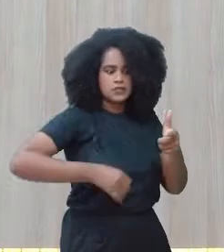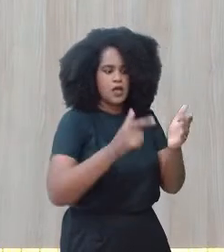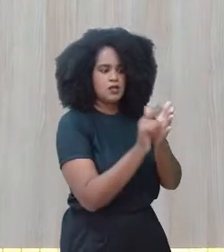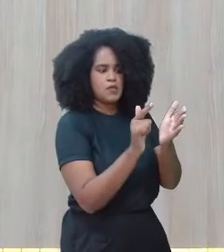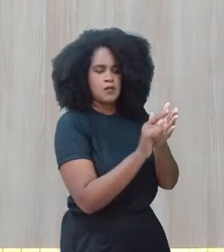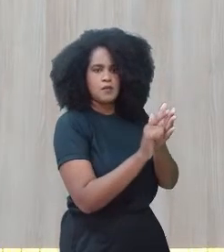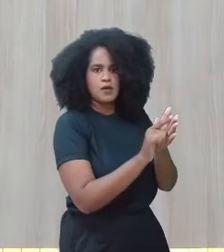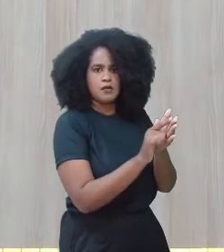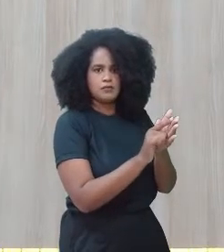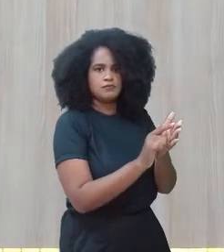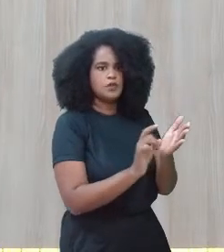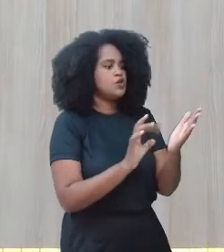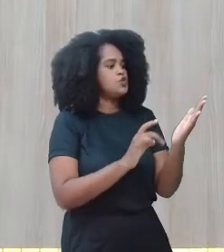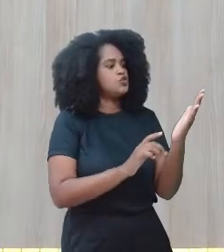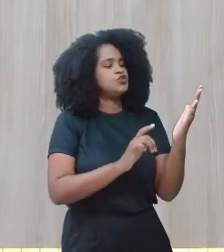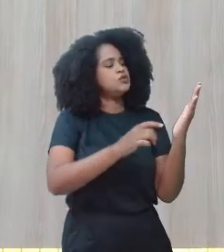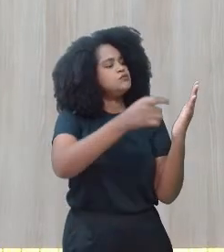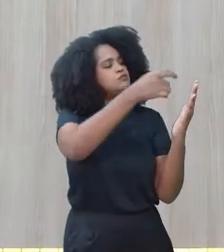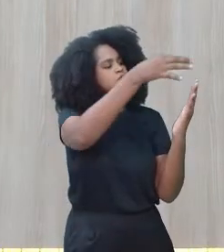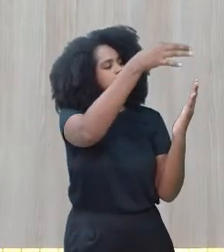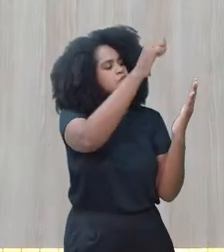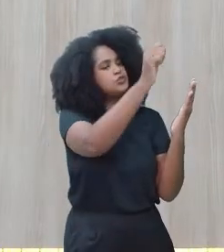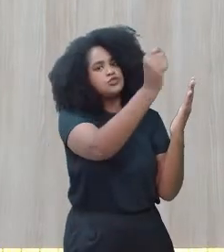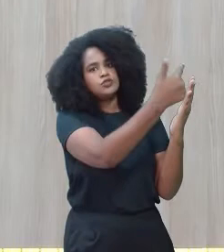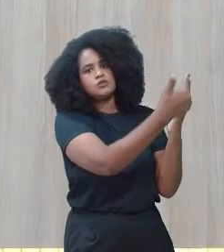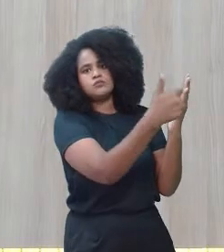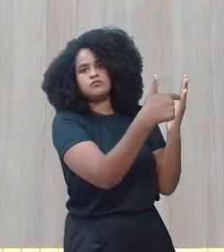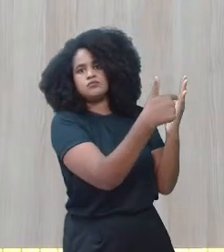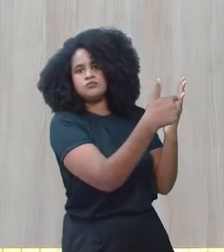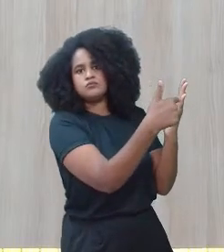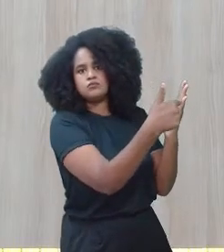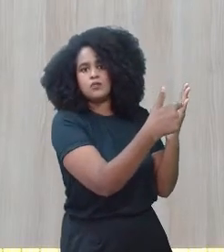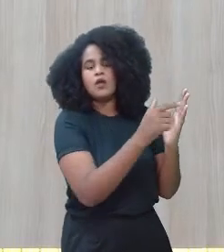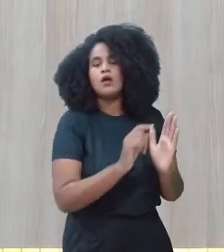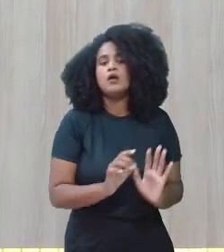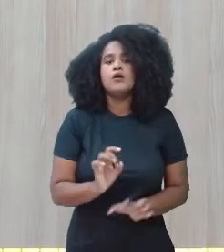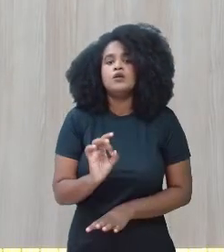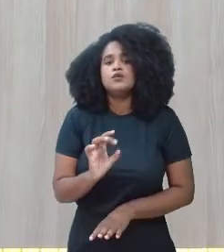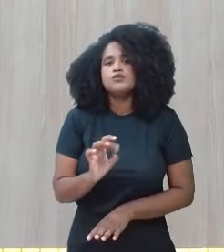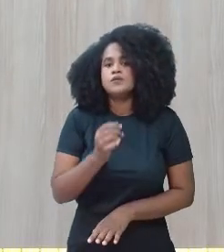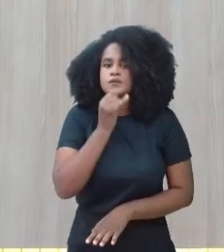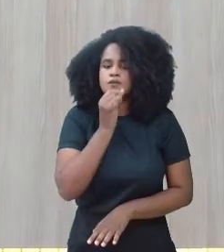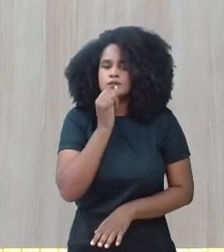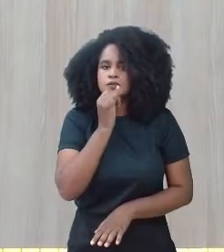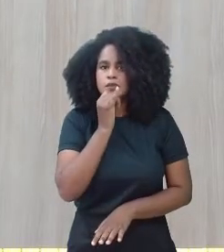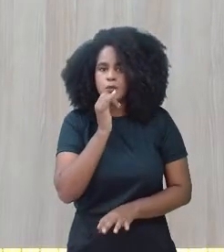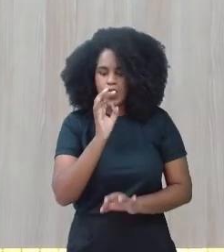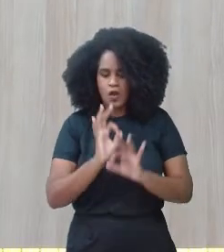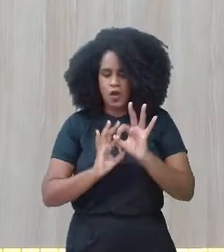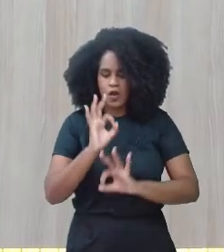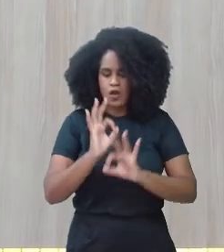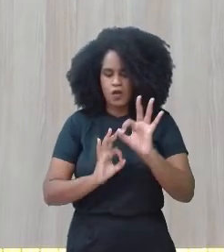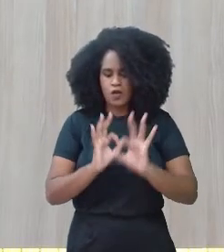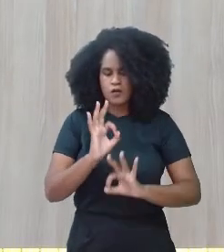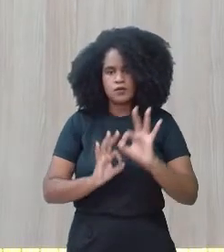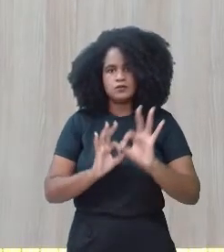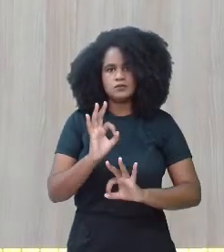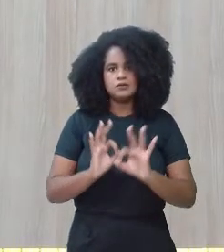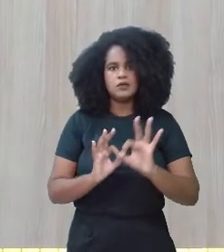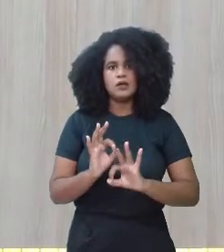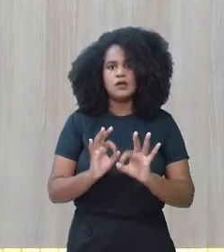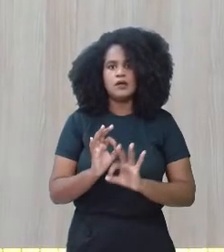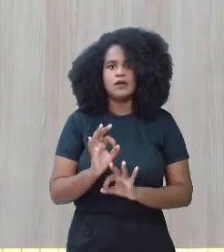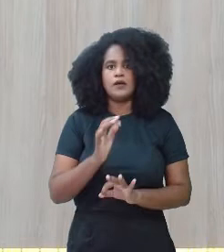ver somente a ideia da posição, a ideia de ficar arrumadinho, né? Cada coisa no seu lugarzinho, para estar